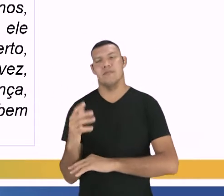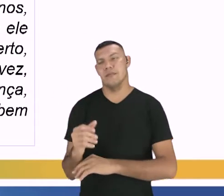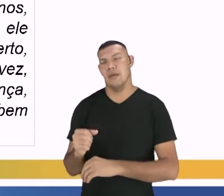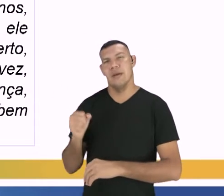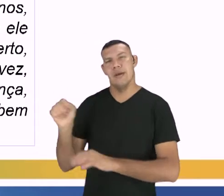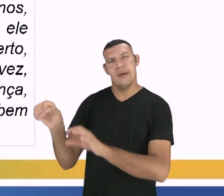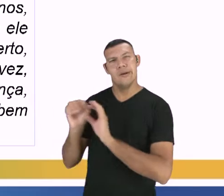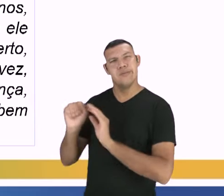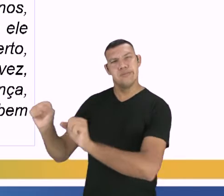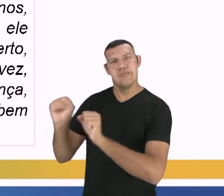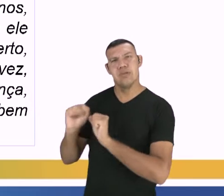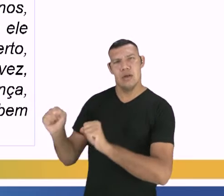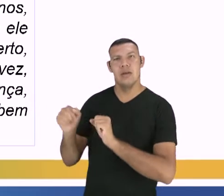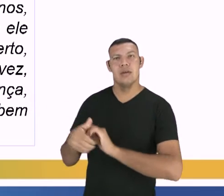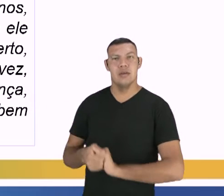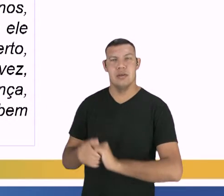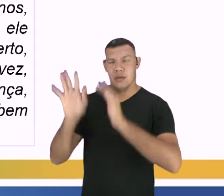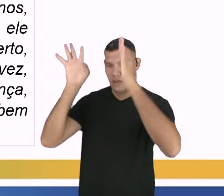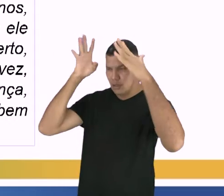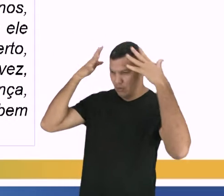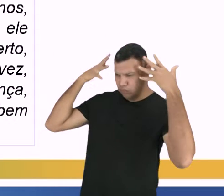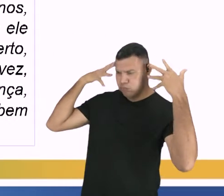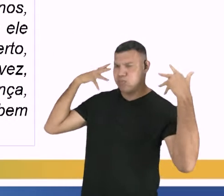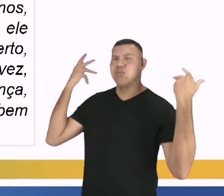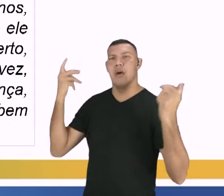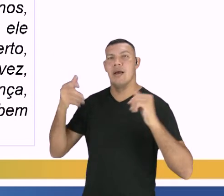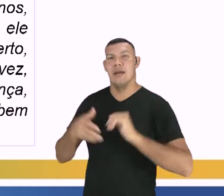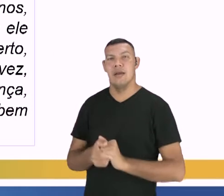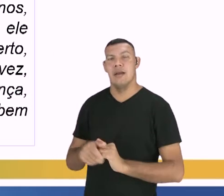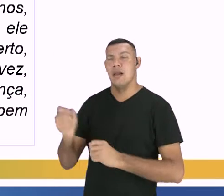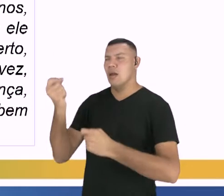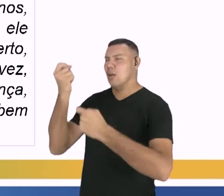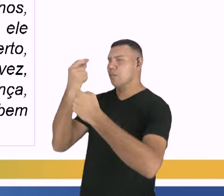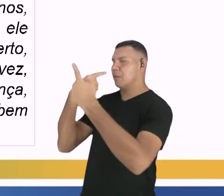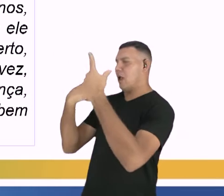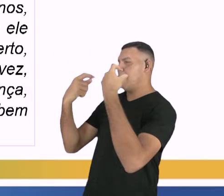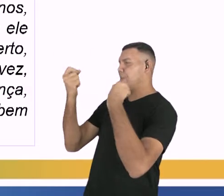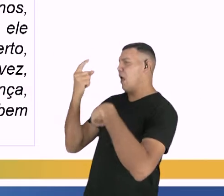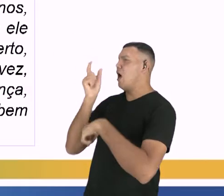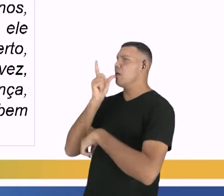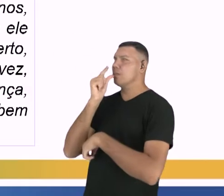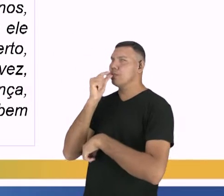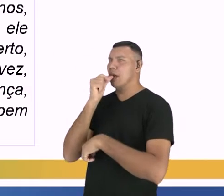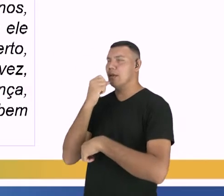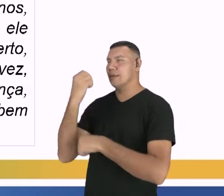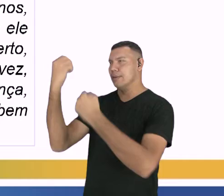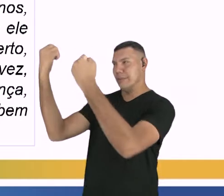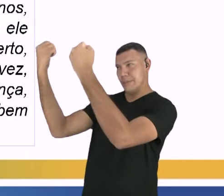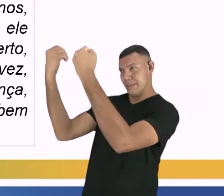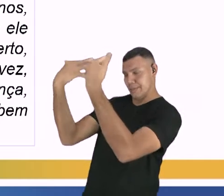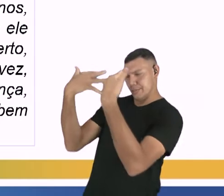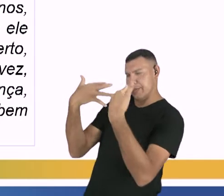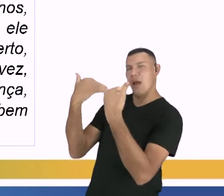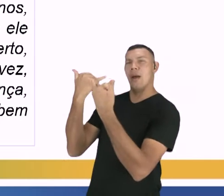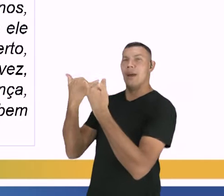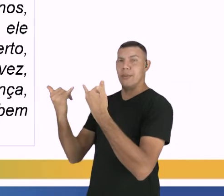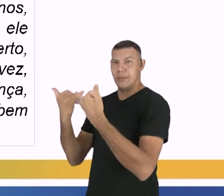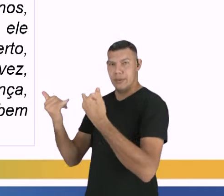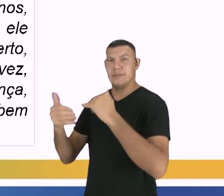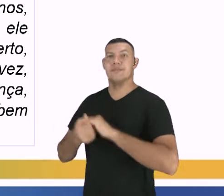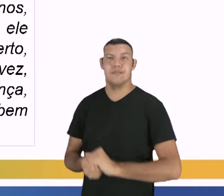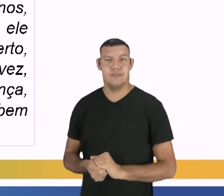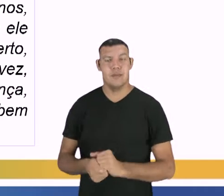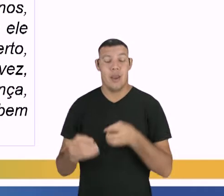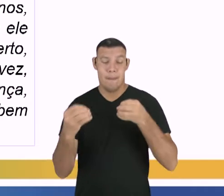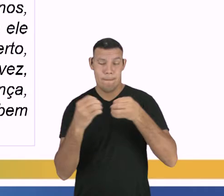e recebeu nos cabelos e na cara as gotas de água como se fosse uma bênção. Ali perto mesmo,